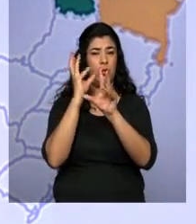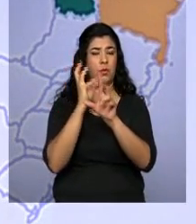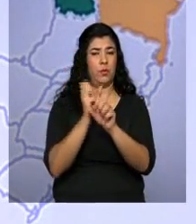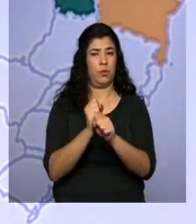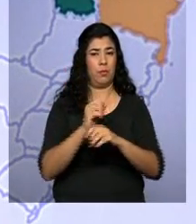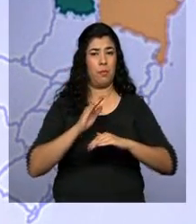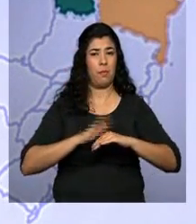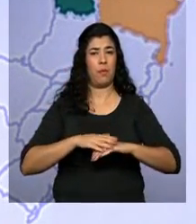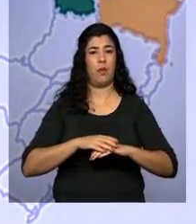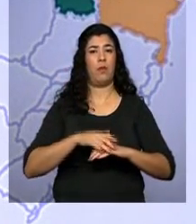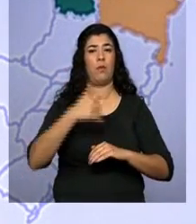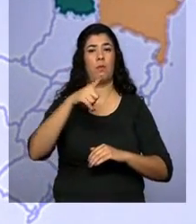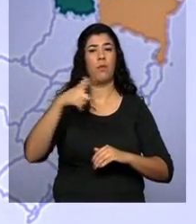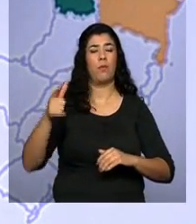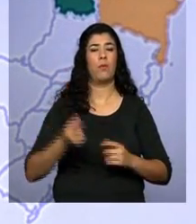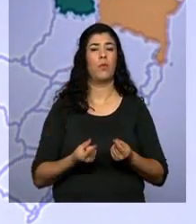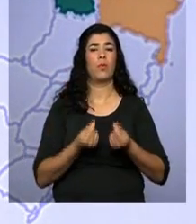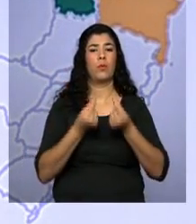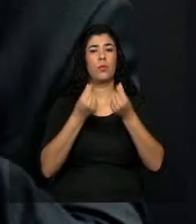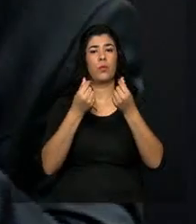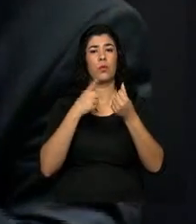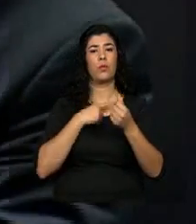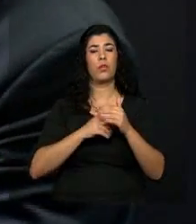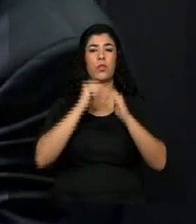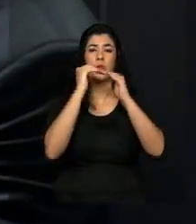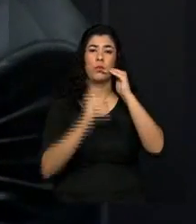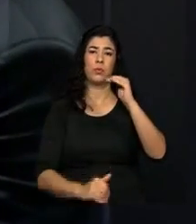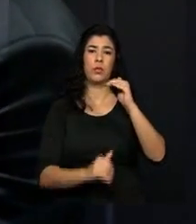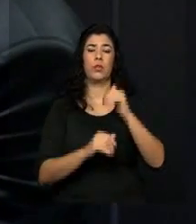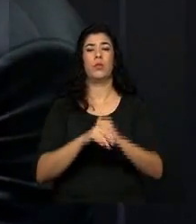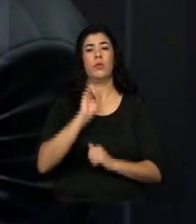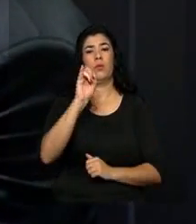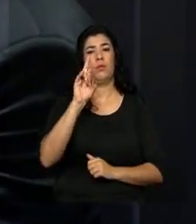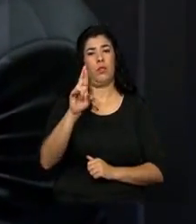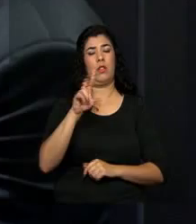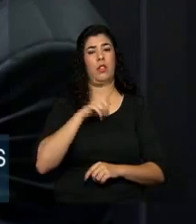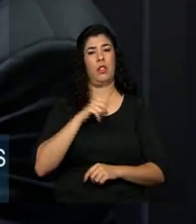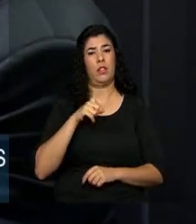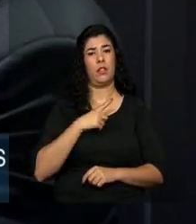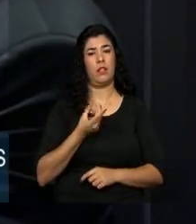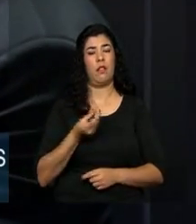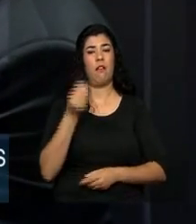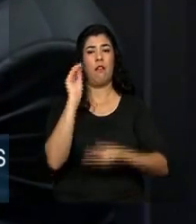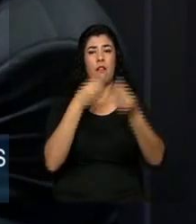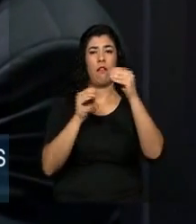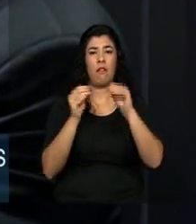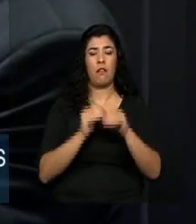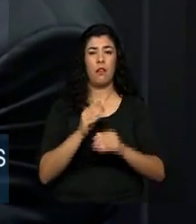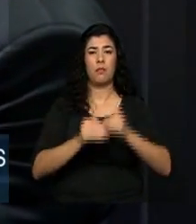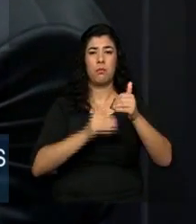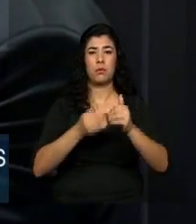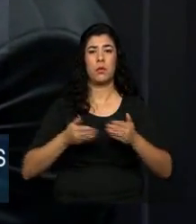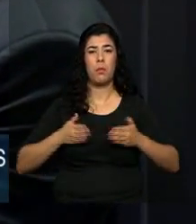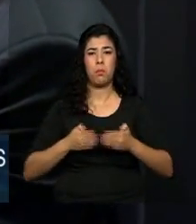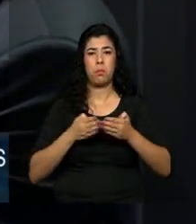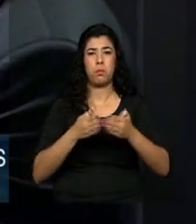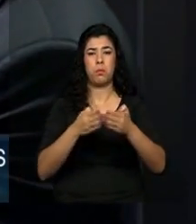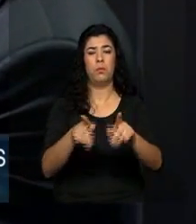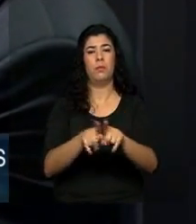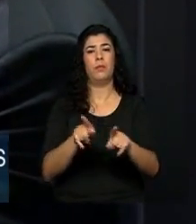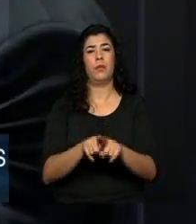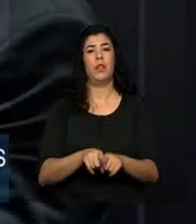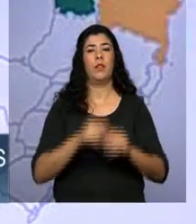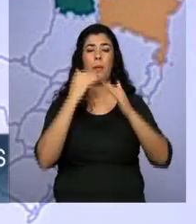do recurso vem de redução de Imposto de Renda nós temos adicional de frete paraa renovação da Maria mercante depreciação